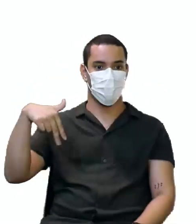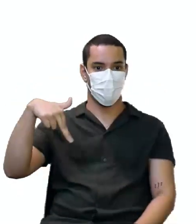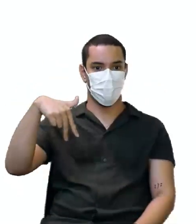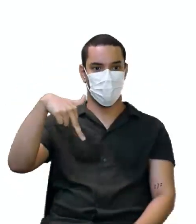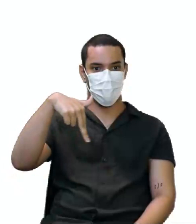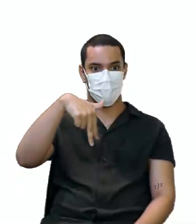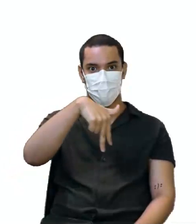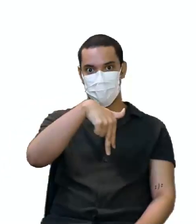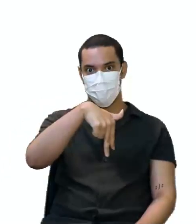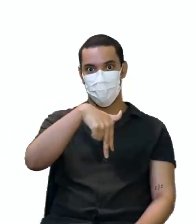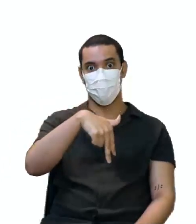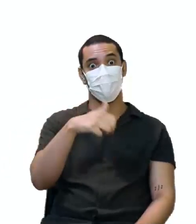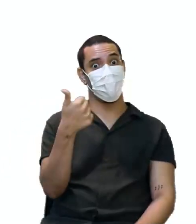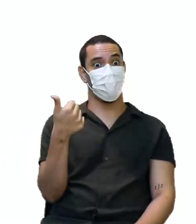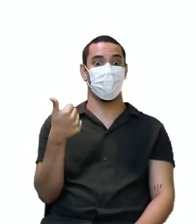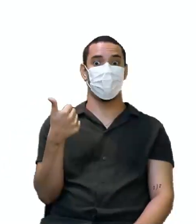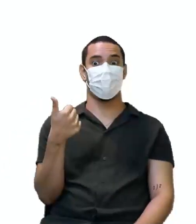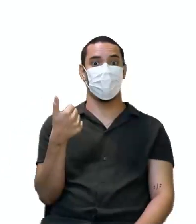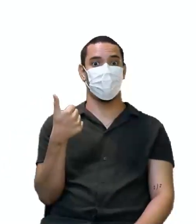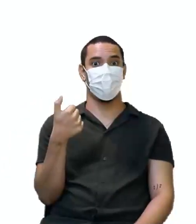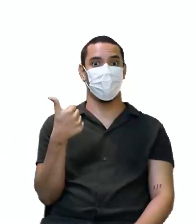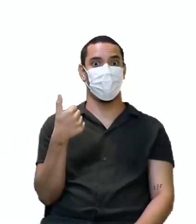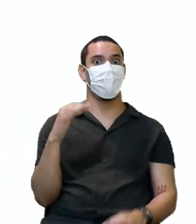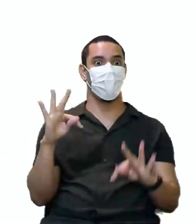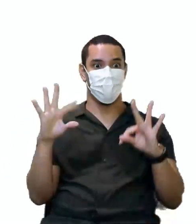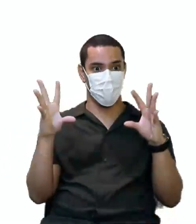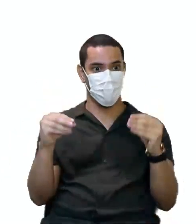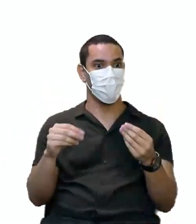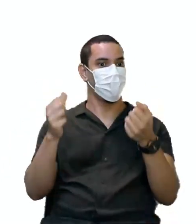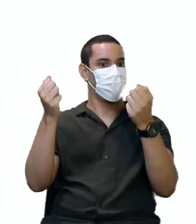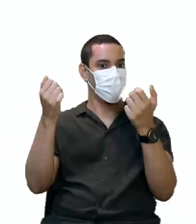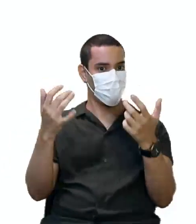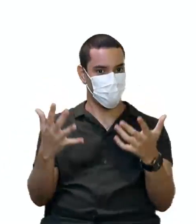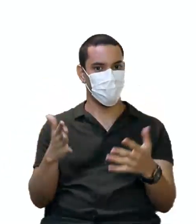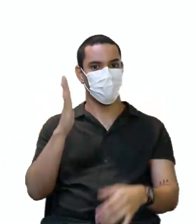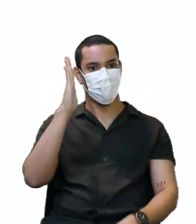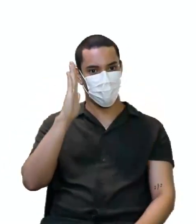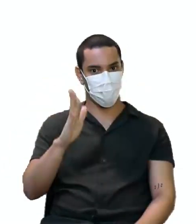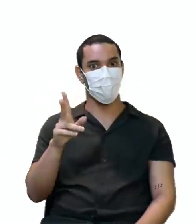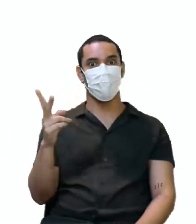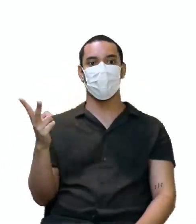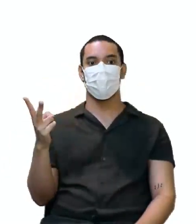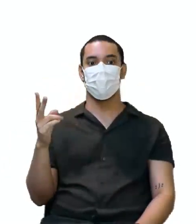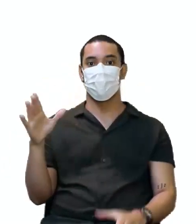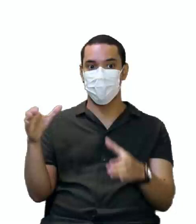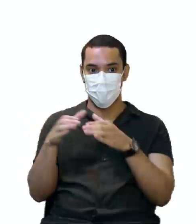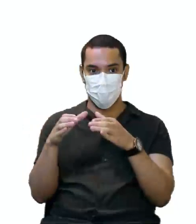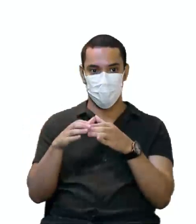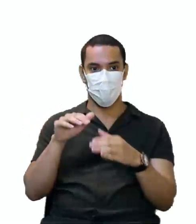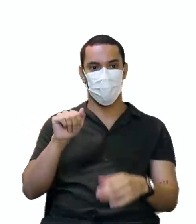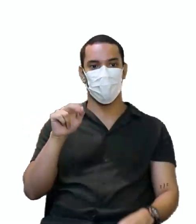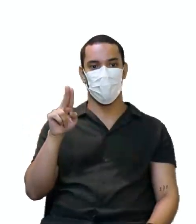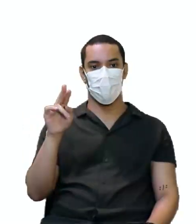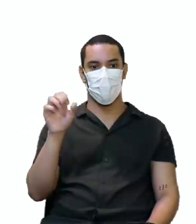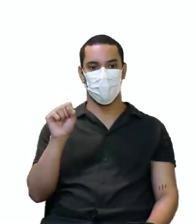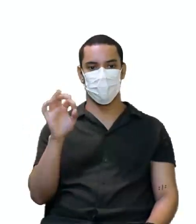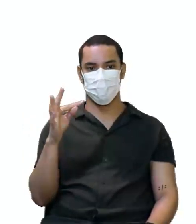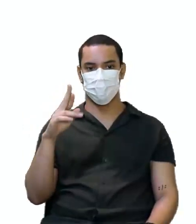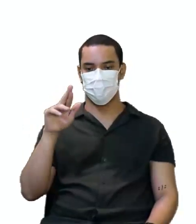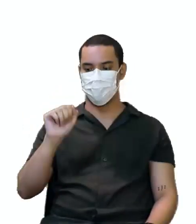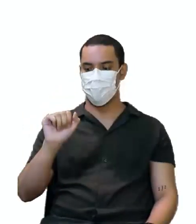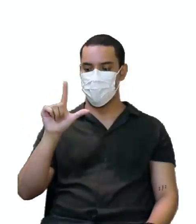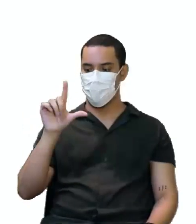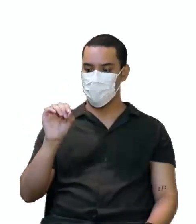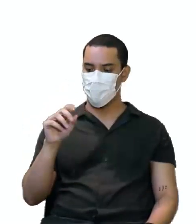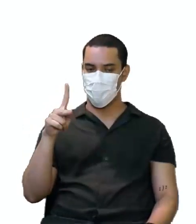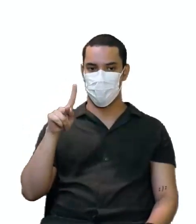posição vertical. Opa! Todos os Australopithecus, esse gênero marca essa